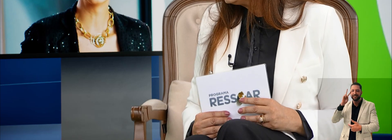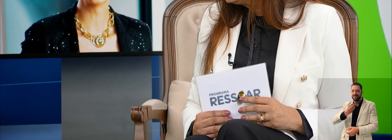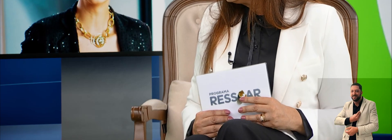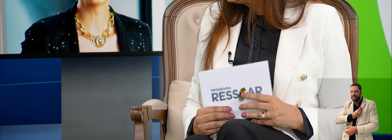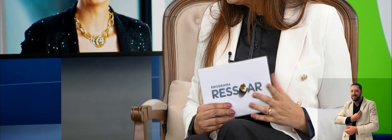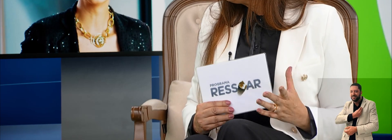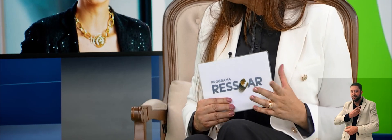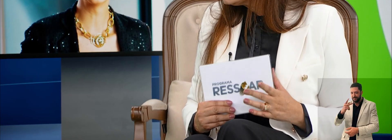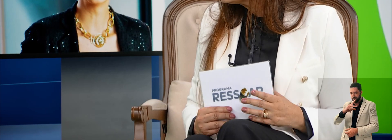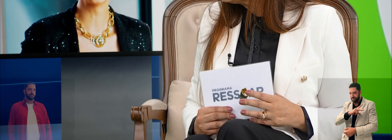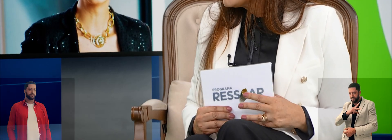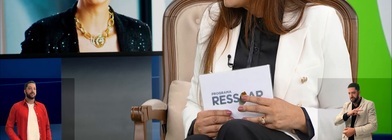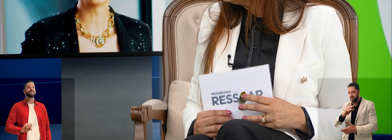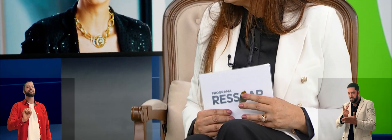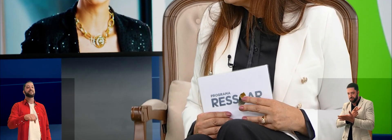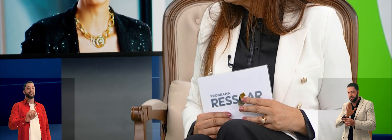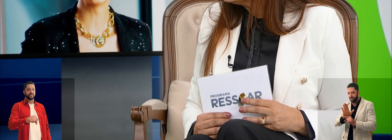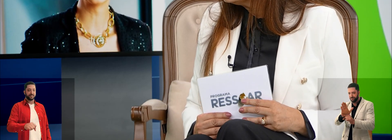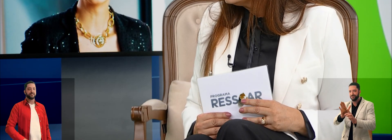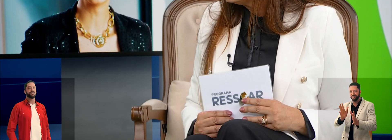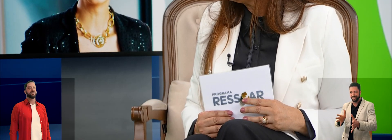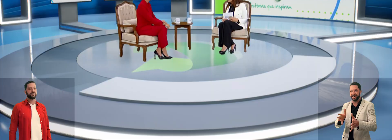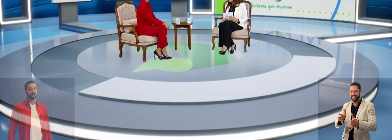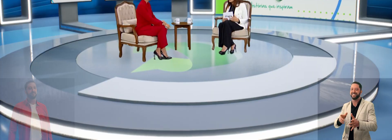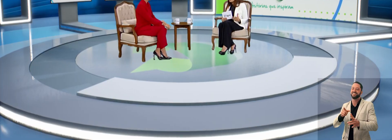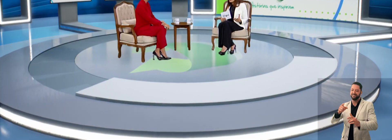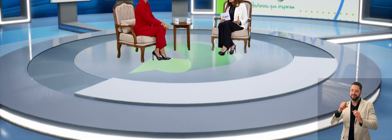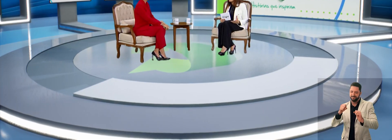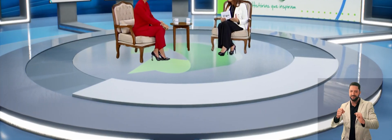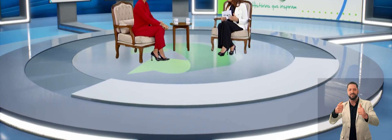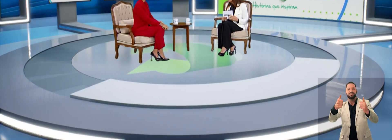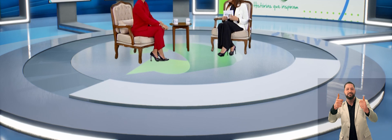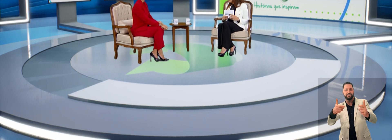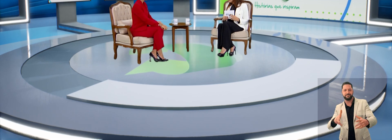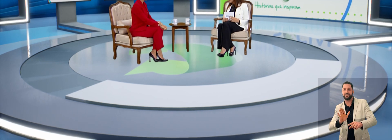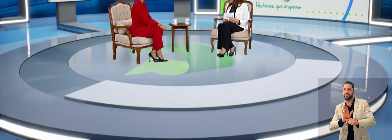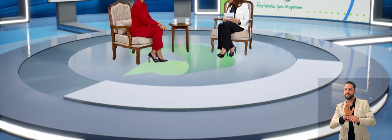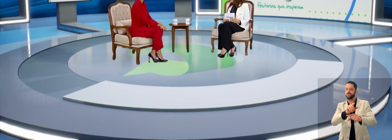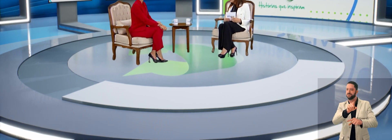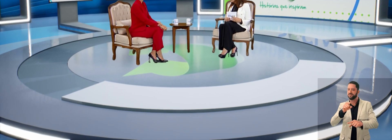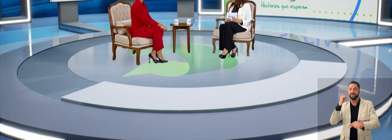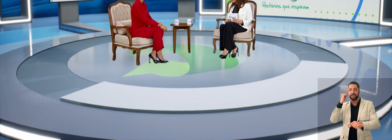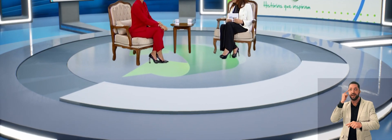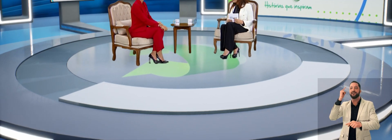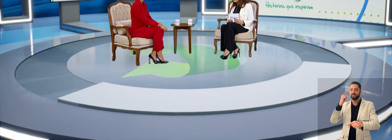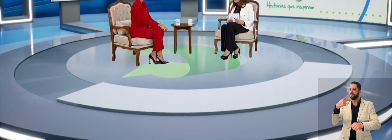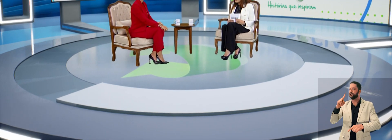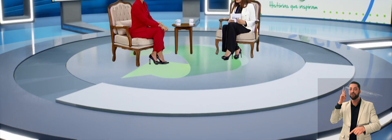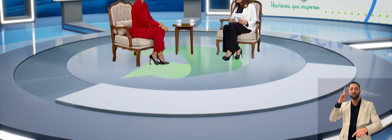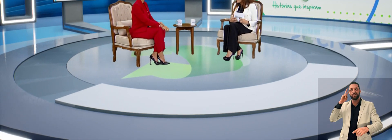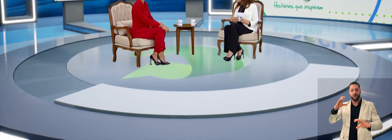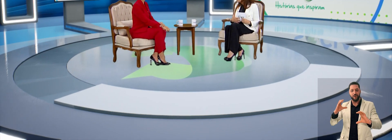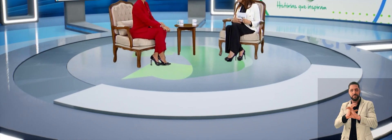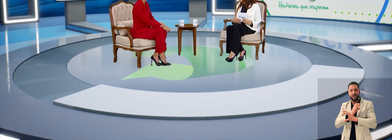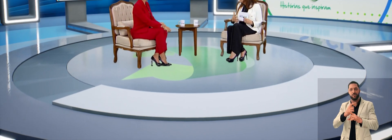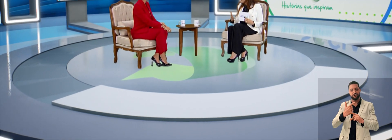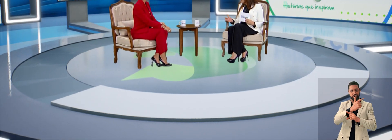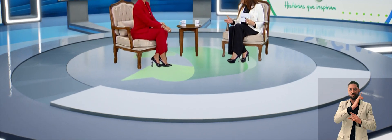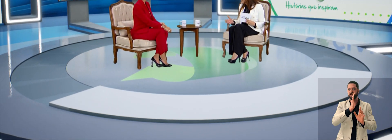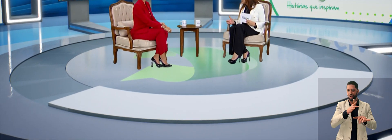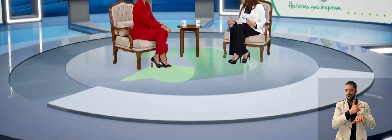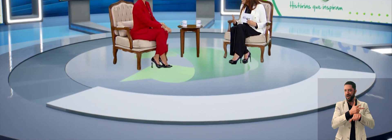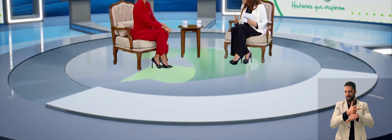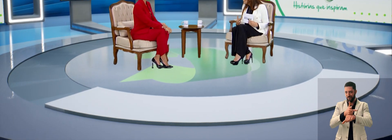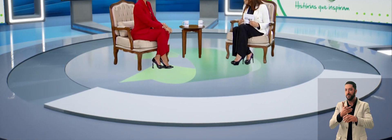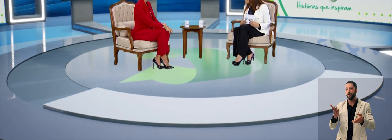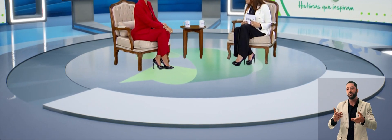teve pessoal, né? Sim. Que você vai poder lembrar um pouco dela. Depois, a sua história inteira